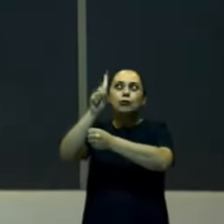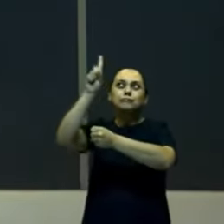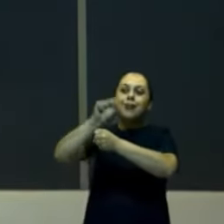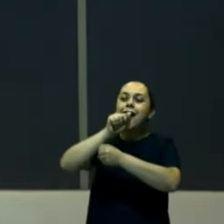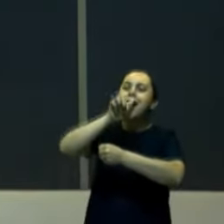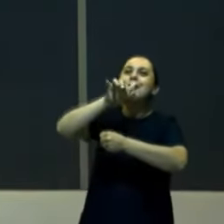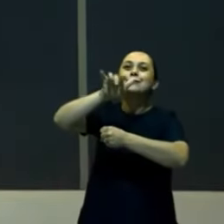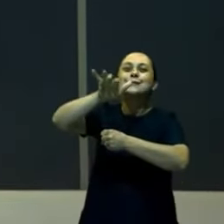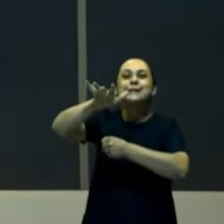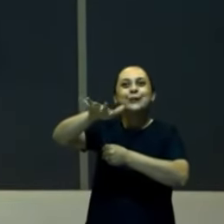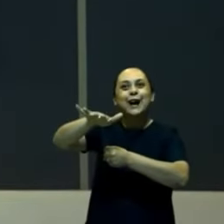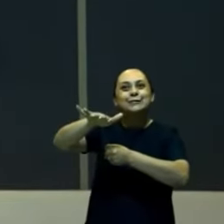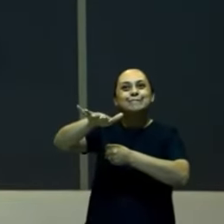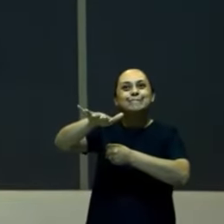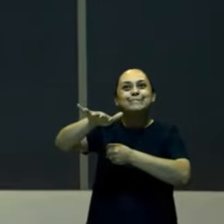entregar cimento aqui,